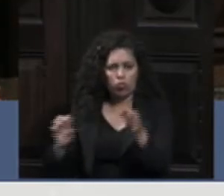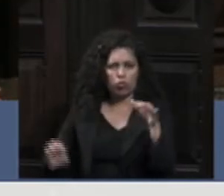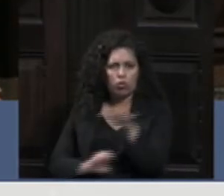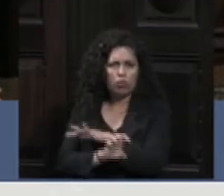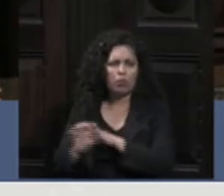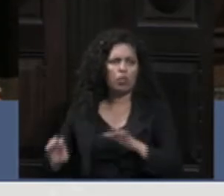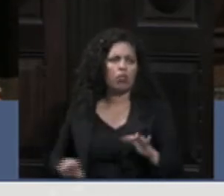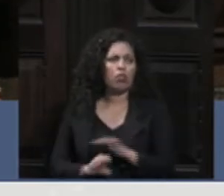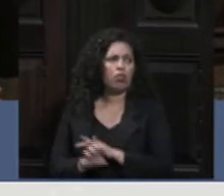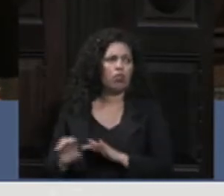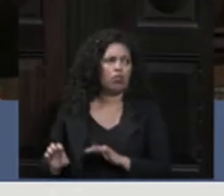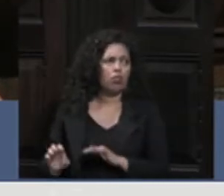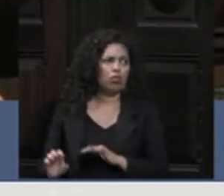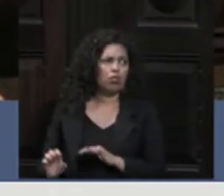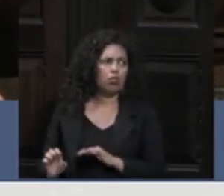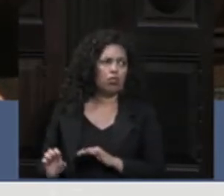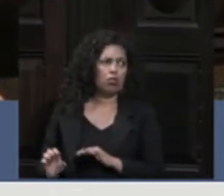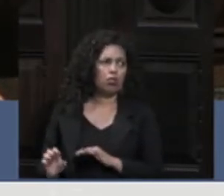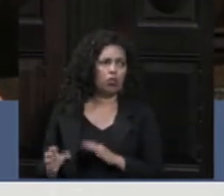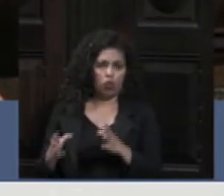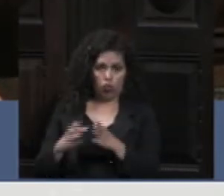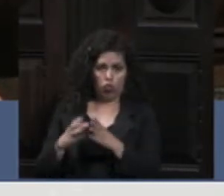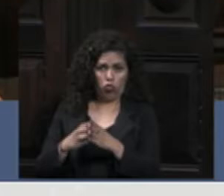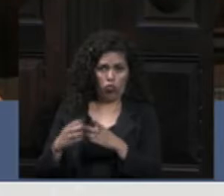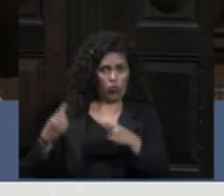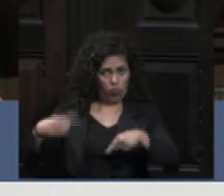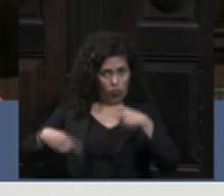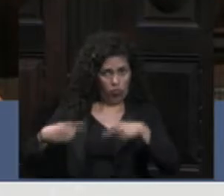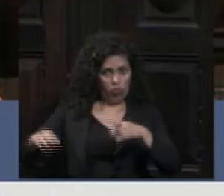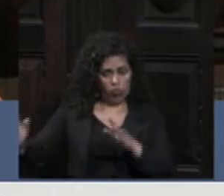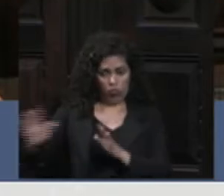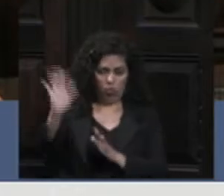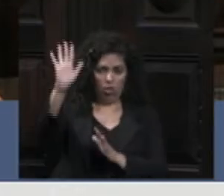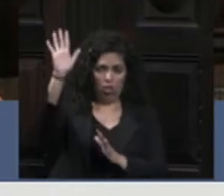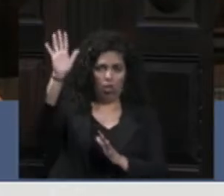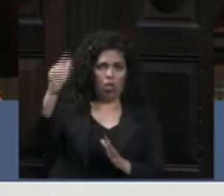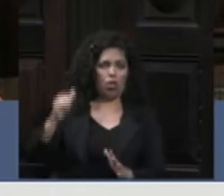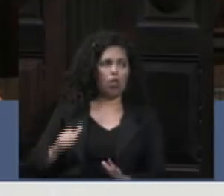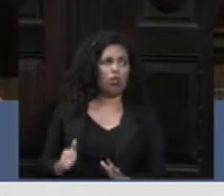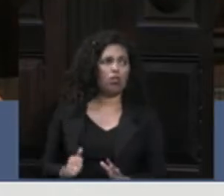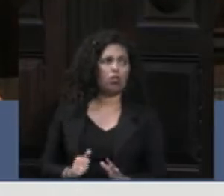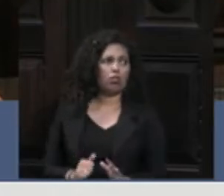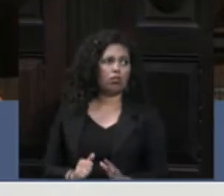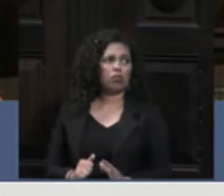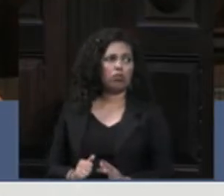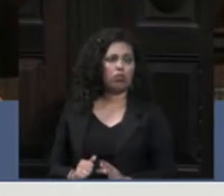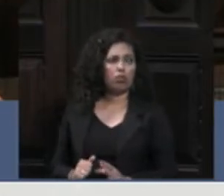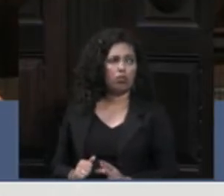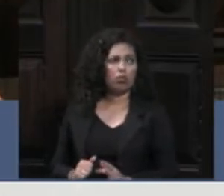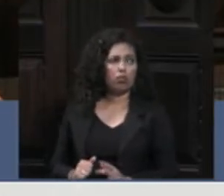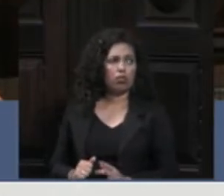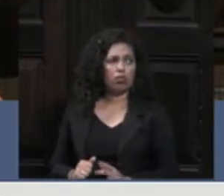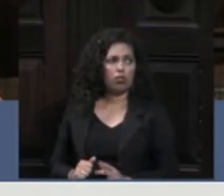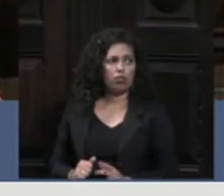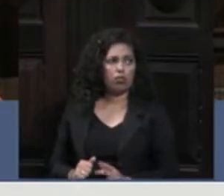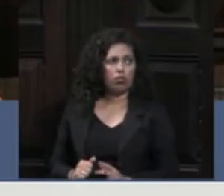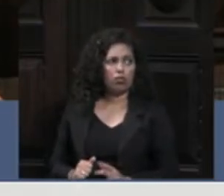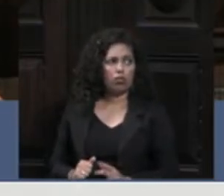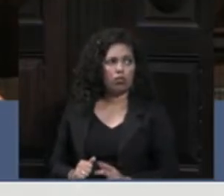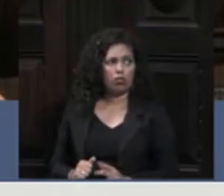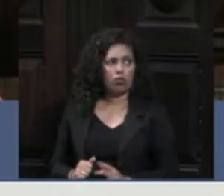empresariais com as elites políticas, com